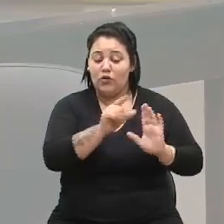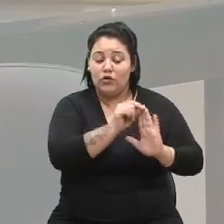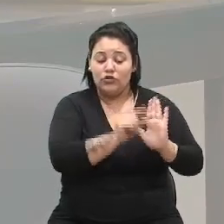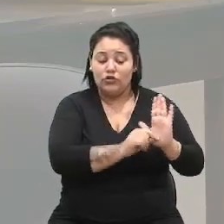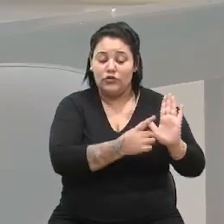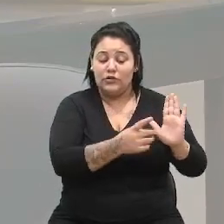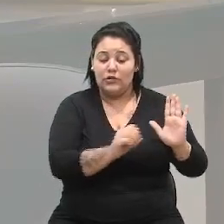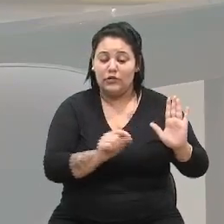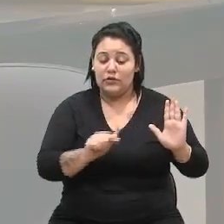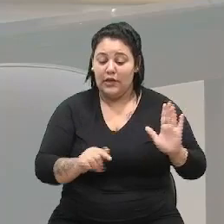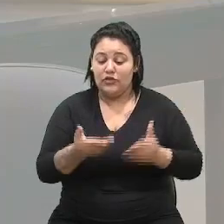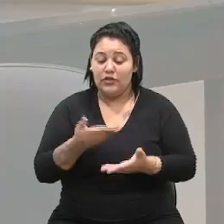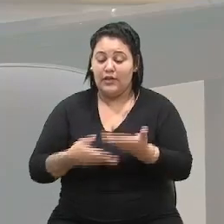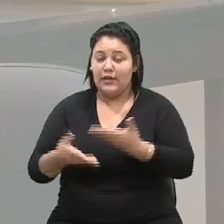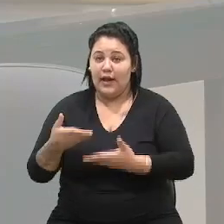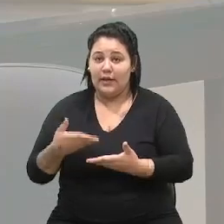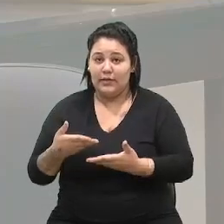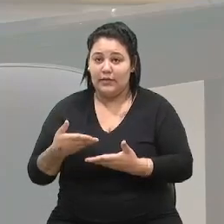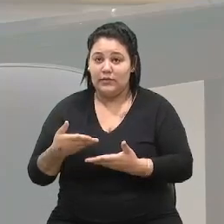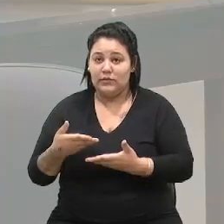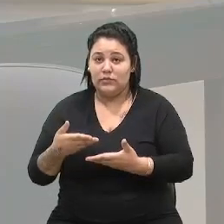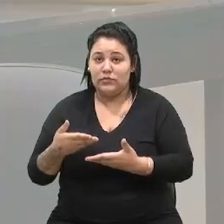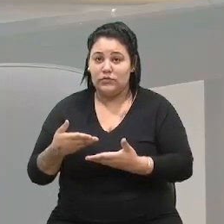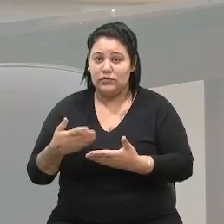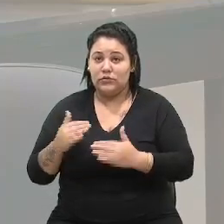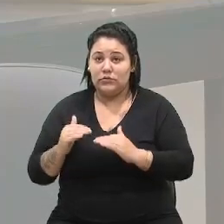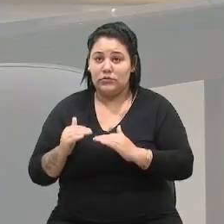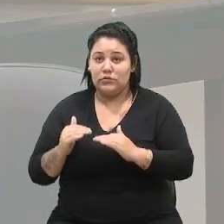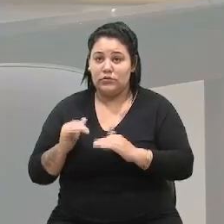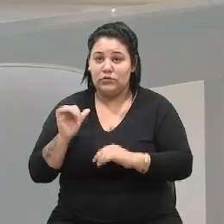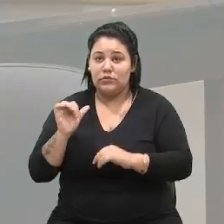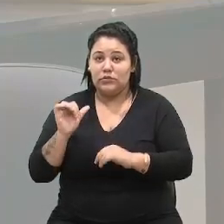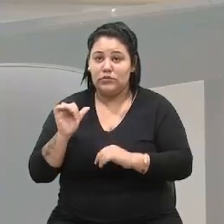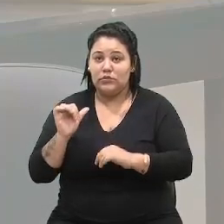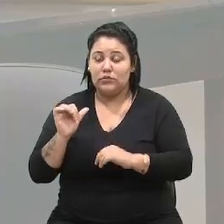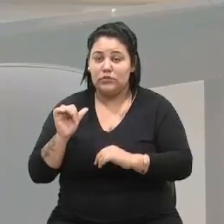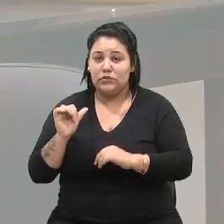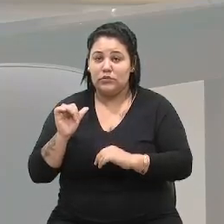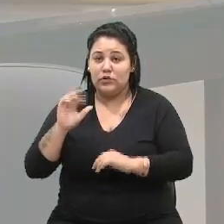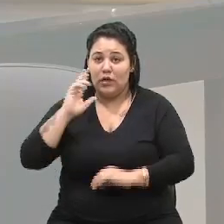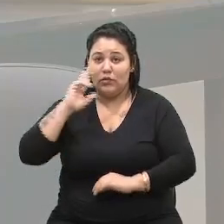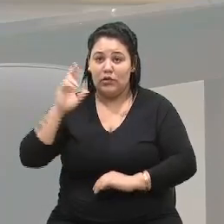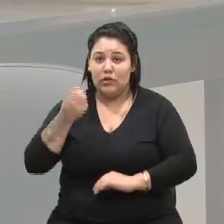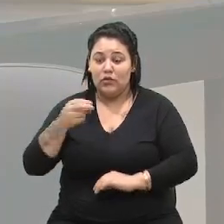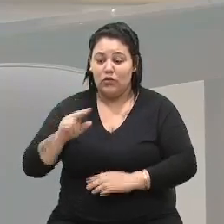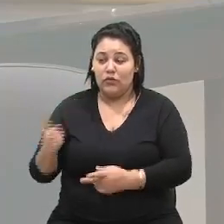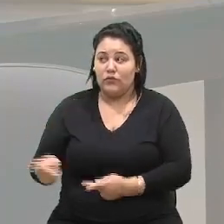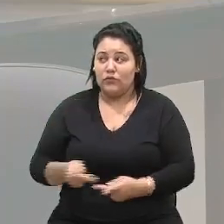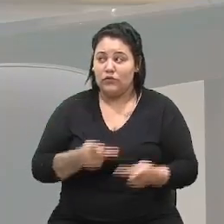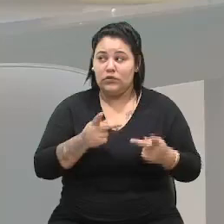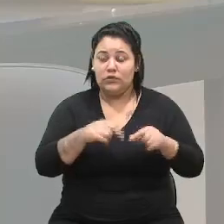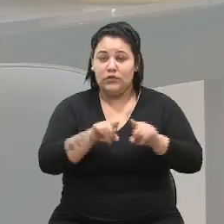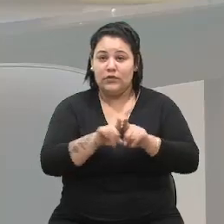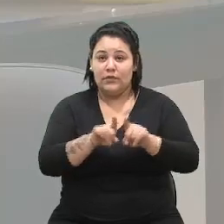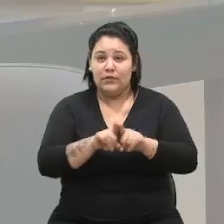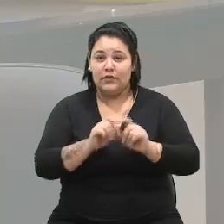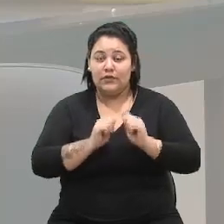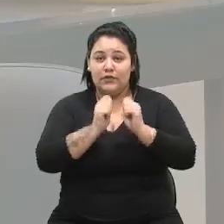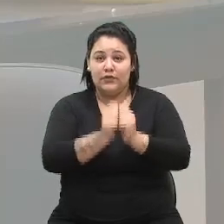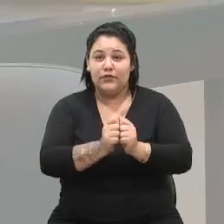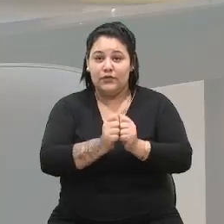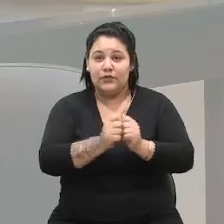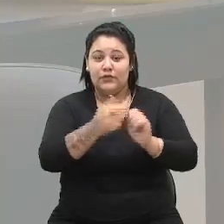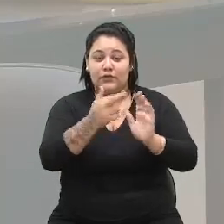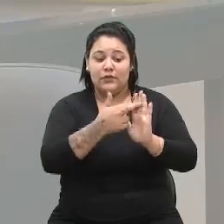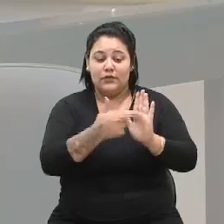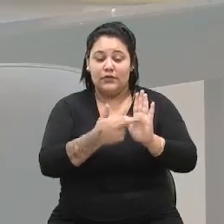que trata da manifestação de autoridade ou visitante ilustre, por meio de regramento de